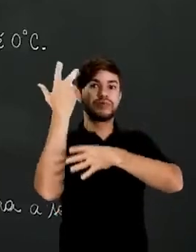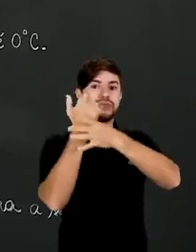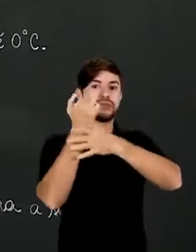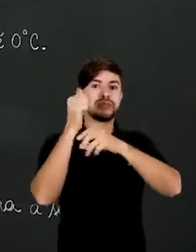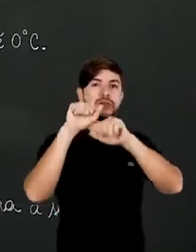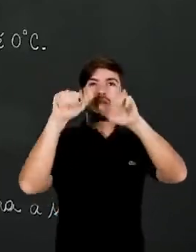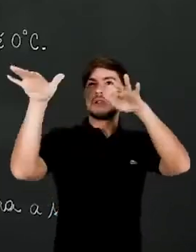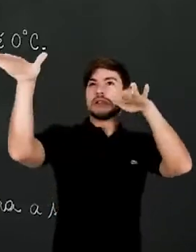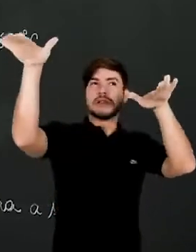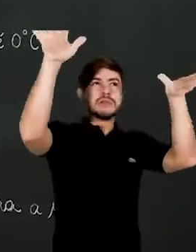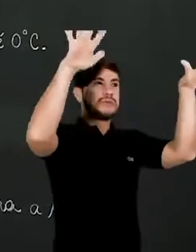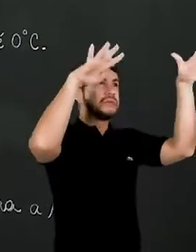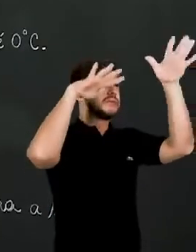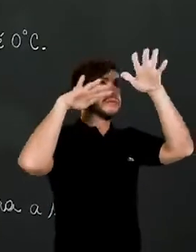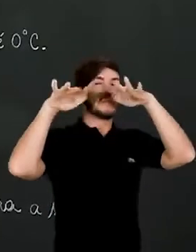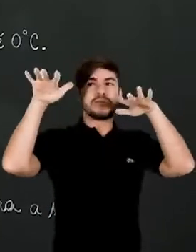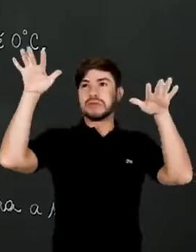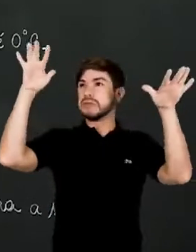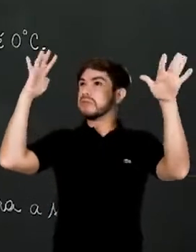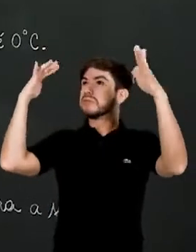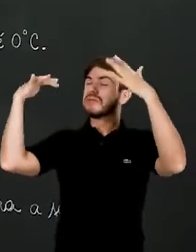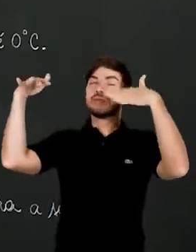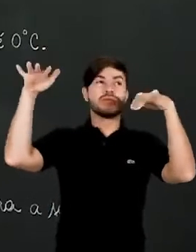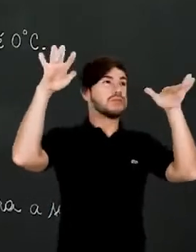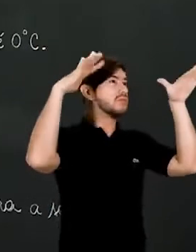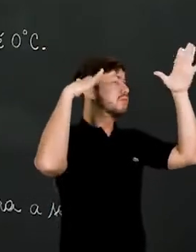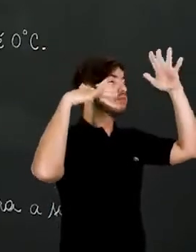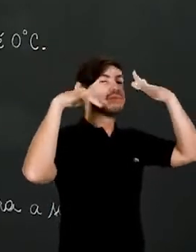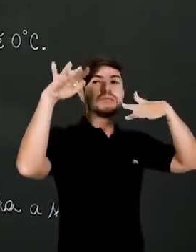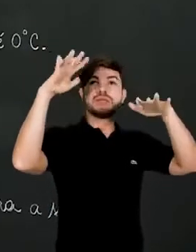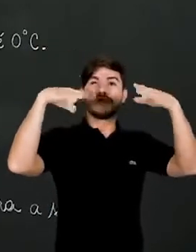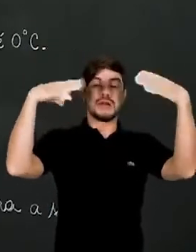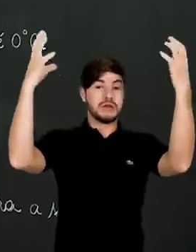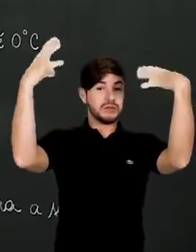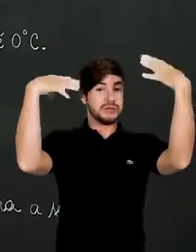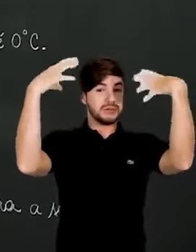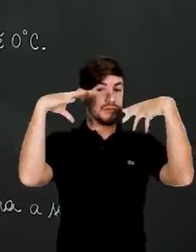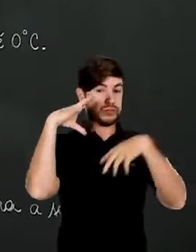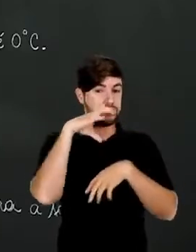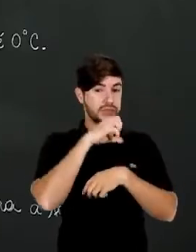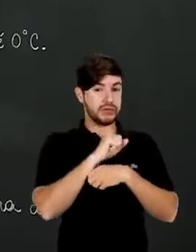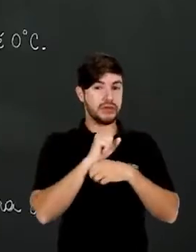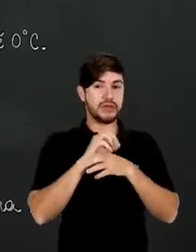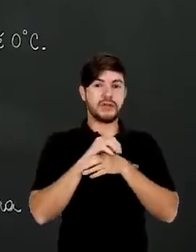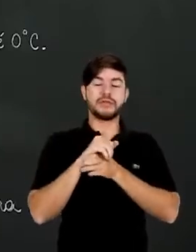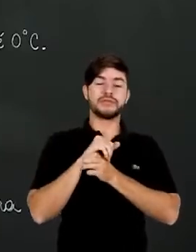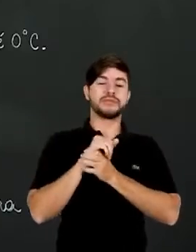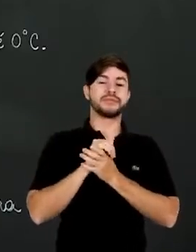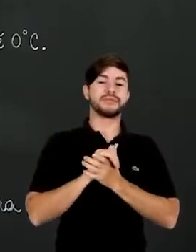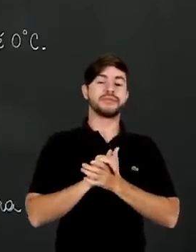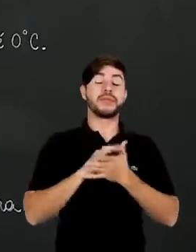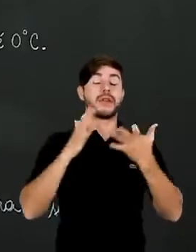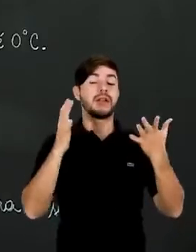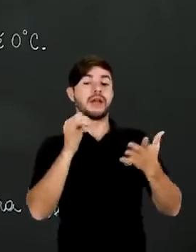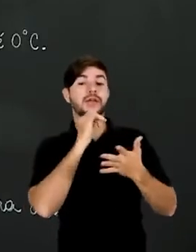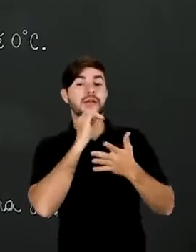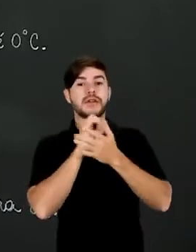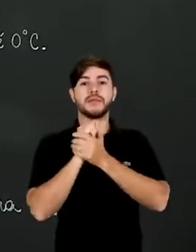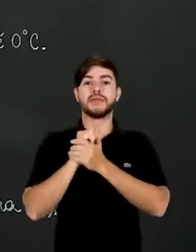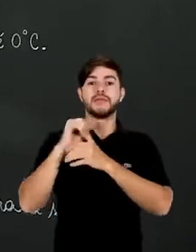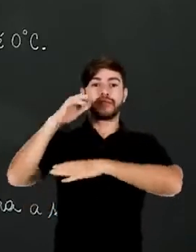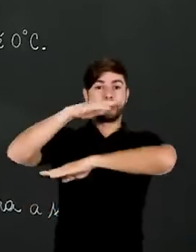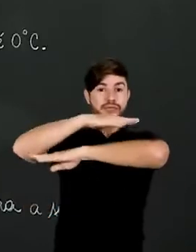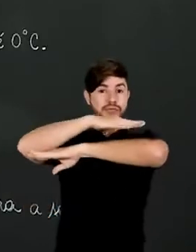é ótimo, naquele cômodo, naquele espaço fechado onde você está tomando o seu banho, e ele vai se depositar, por exemplo, na janela,